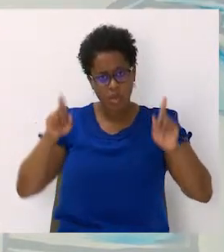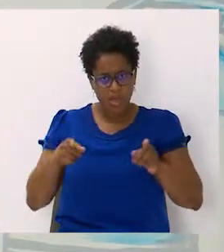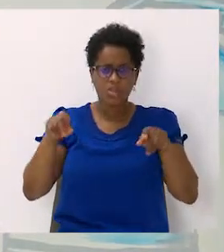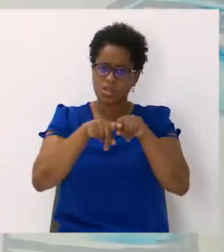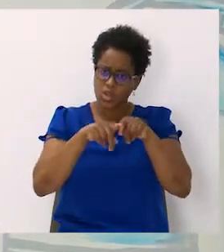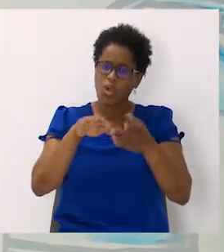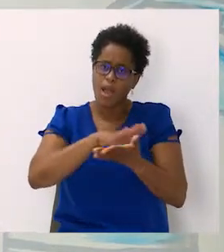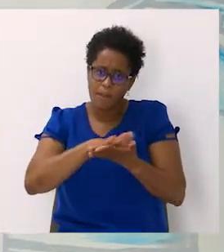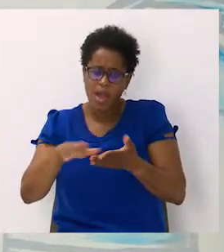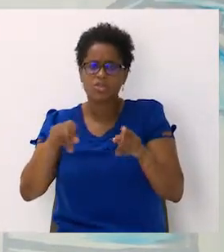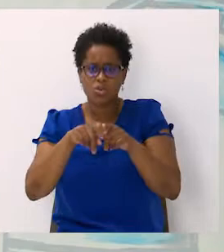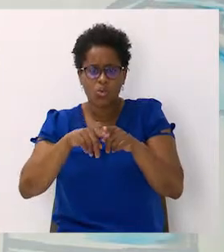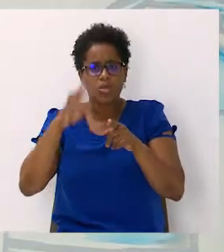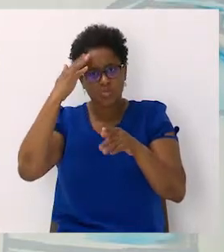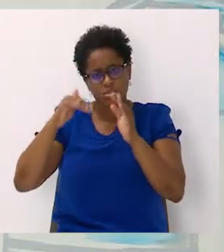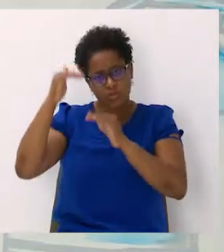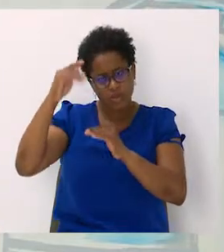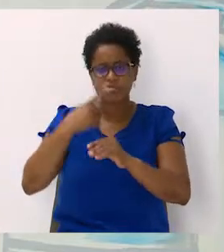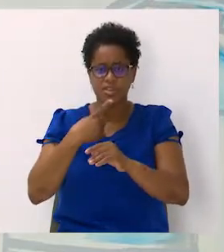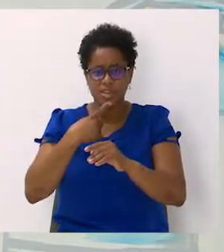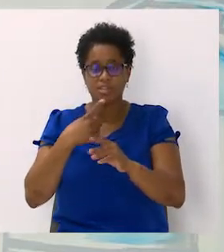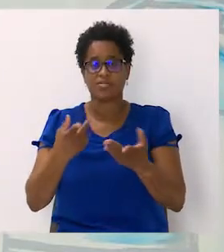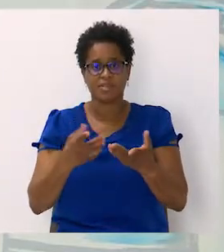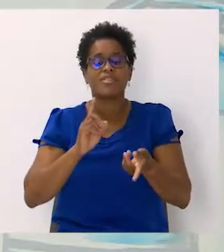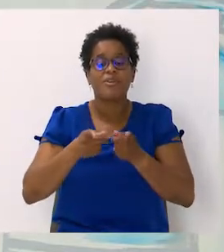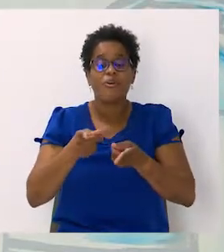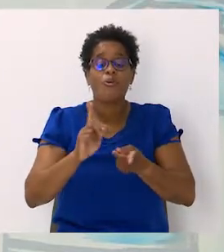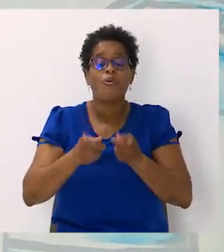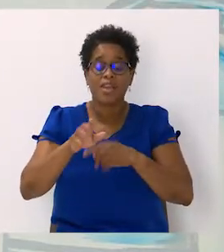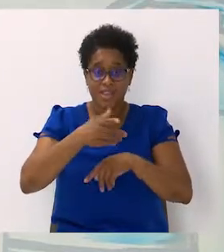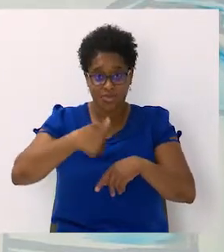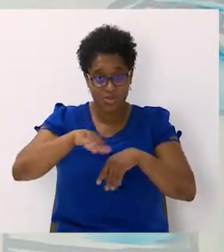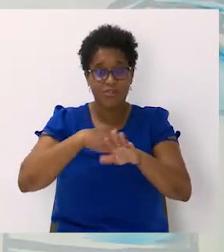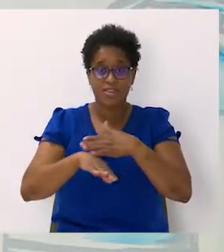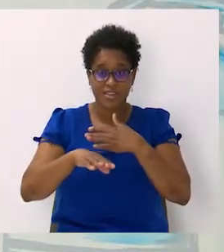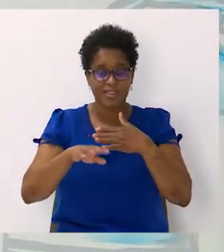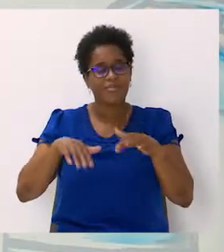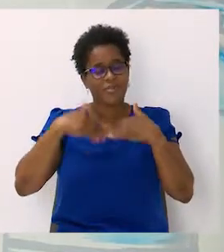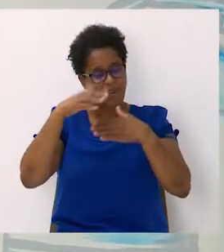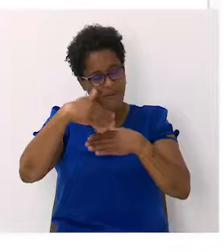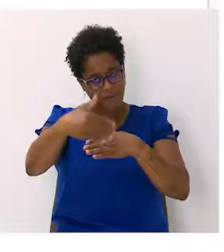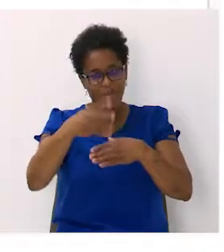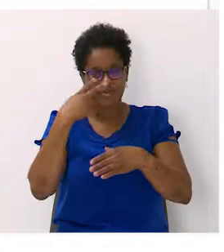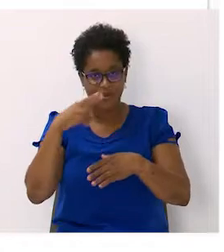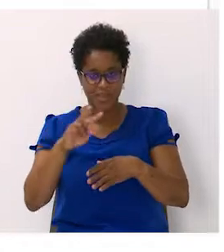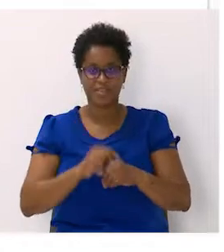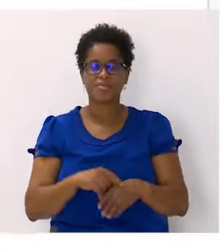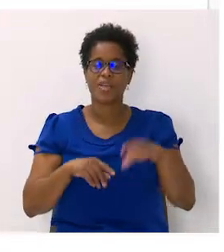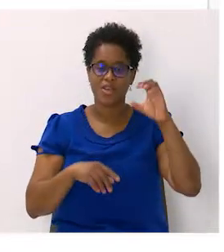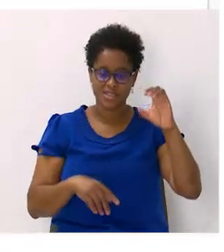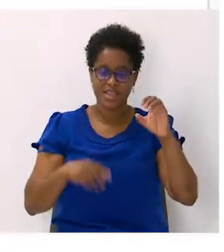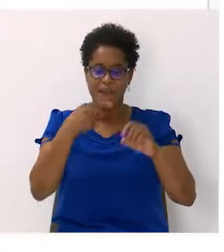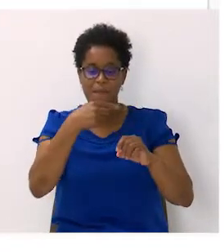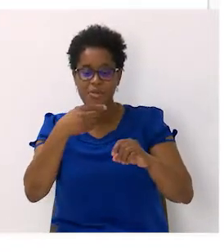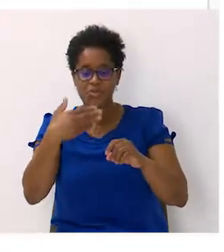e o mesmo expoente, certo? Então, neste caso, o que é que vamos fazer? Mais à frente vamos ver. C,